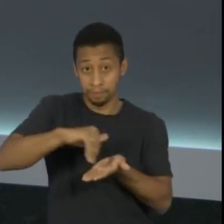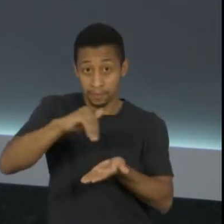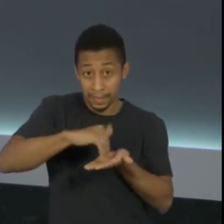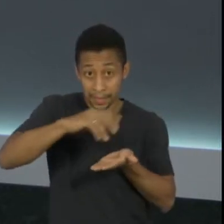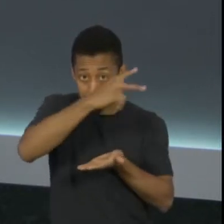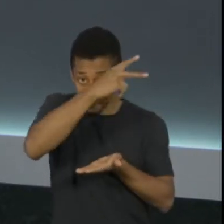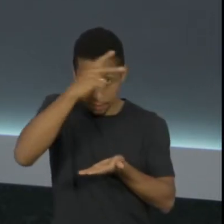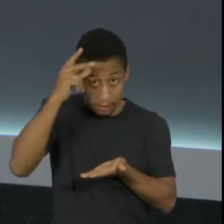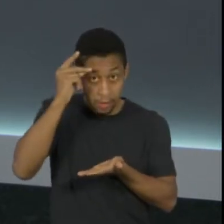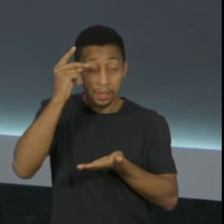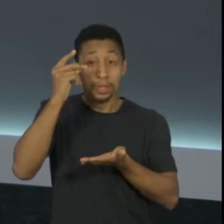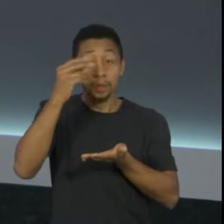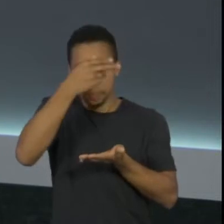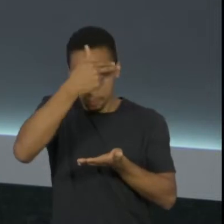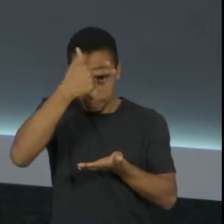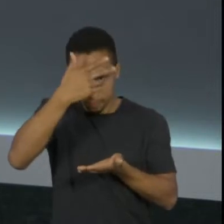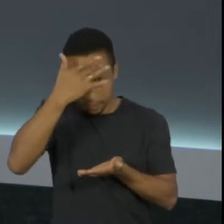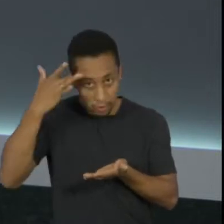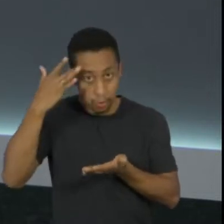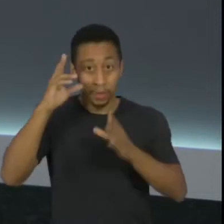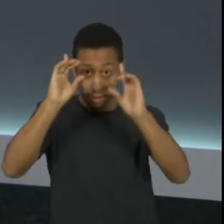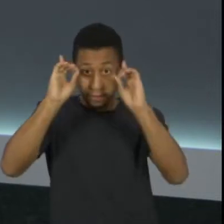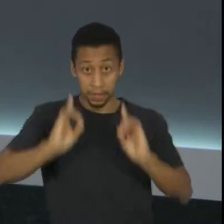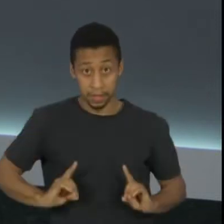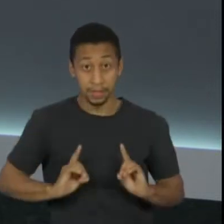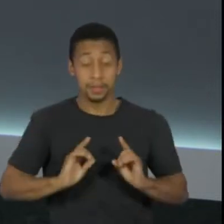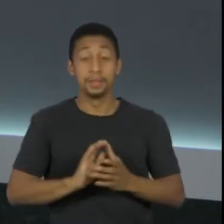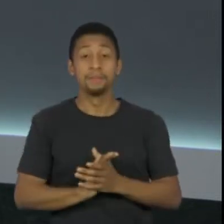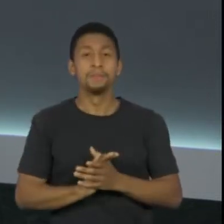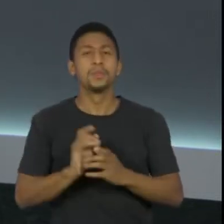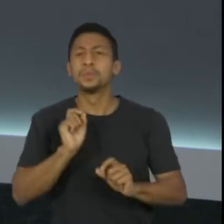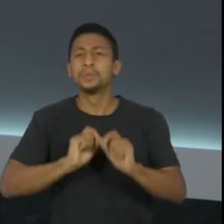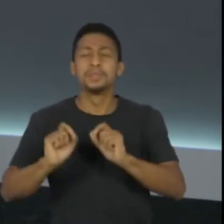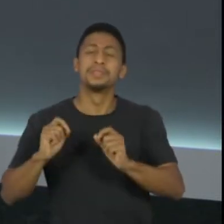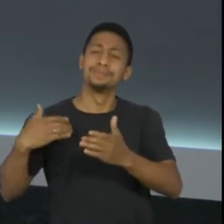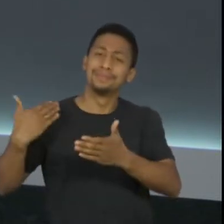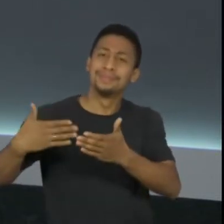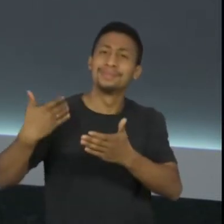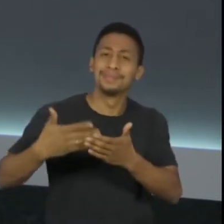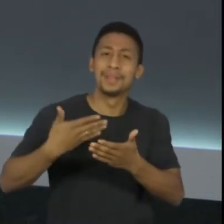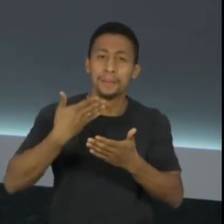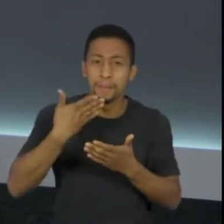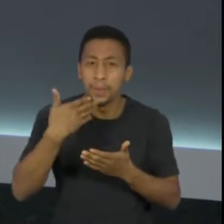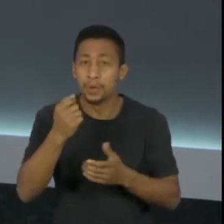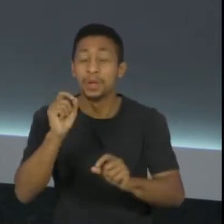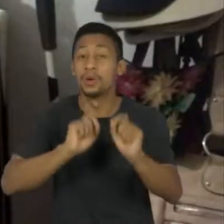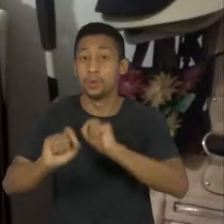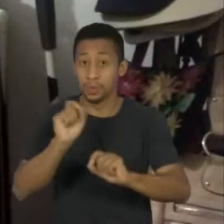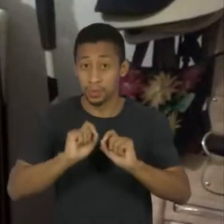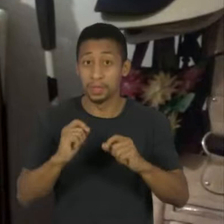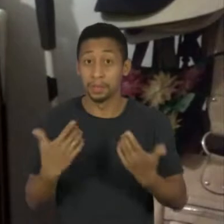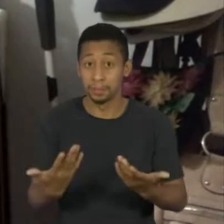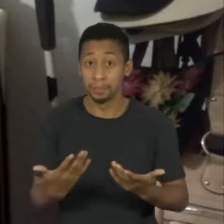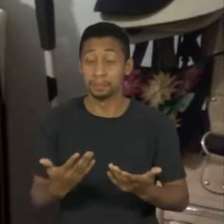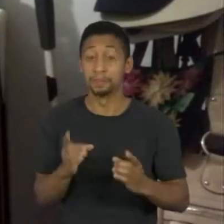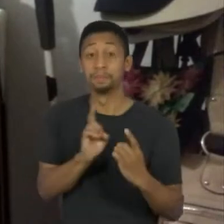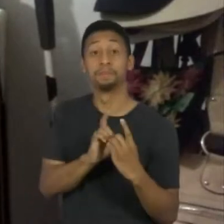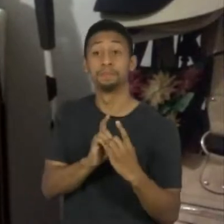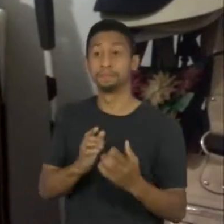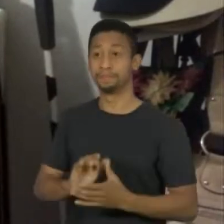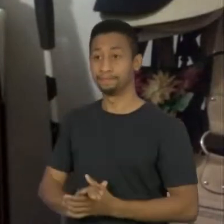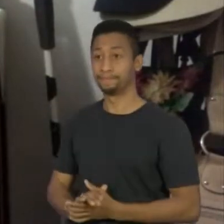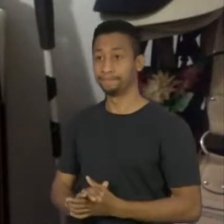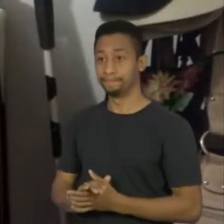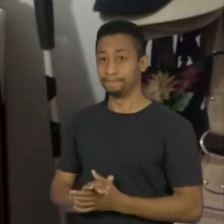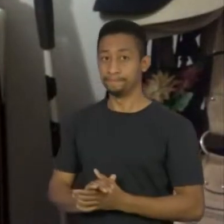com Deficiência, de lá para cá, o que ainda precisa melhorar? Onde ainda falta atendimento? Obrigado pelo convite, Aldo.